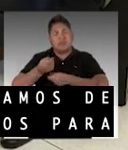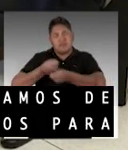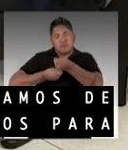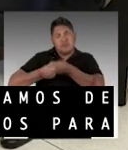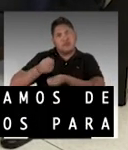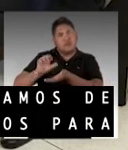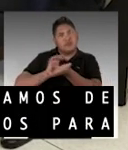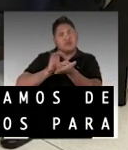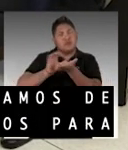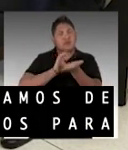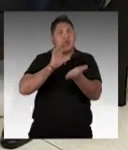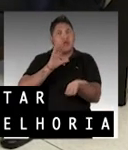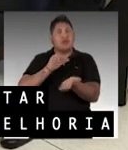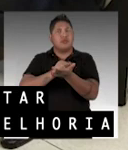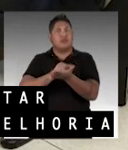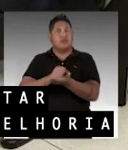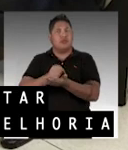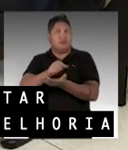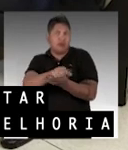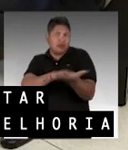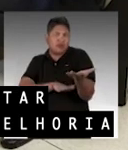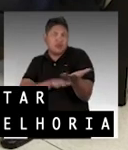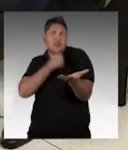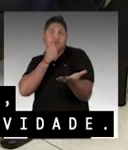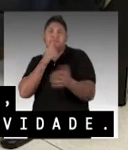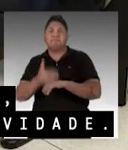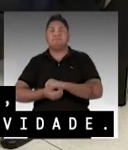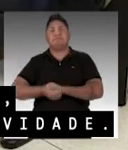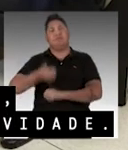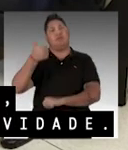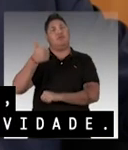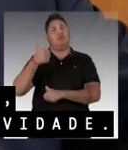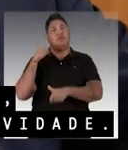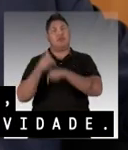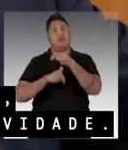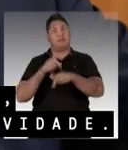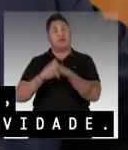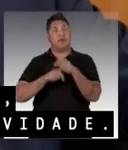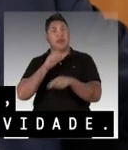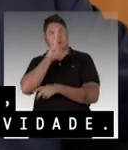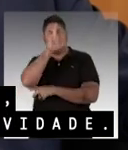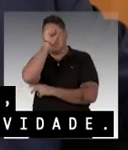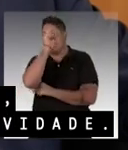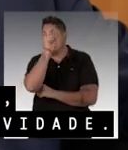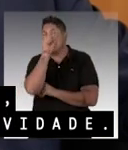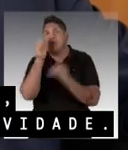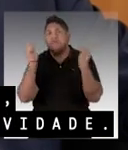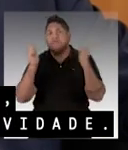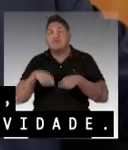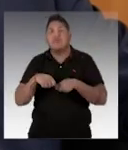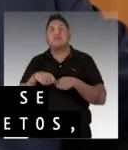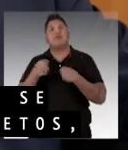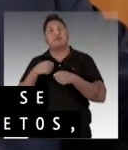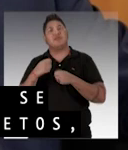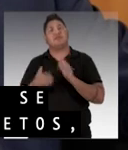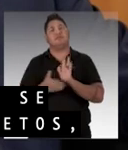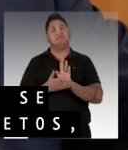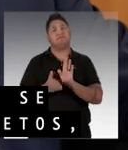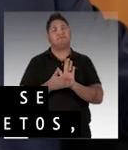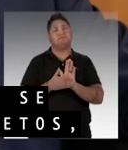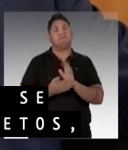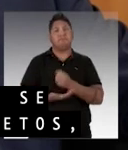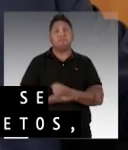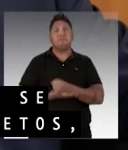mais recursos para implementar medidas de melhoria da atuação. Reforçar a efetividade. A instituição precisa